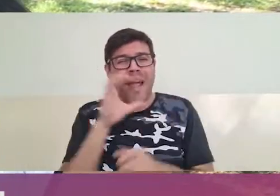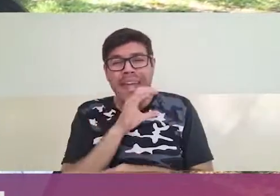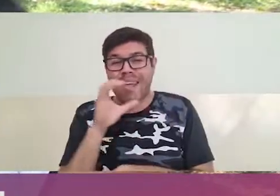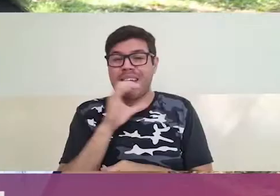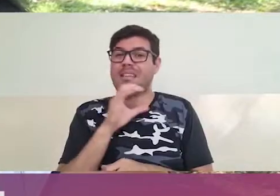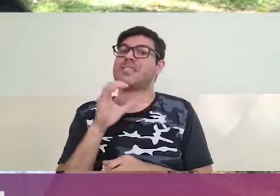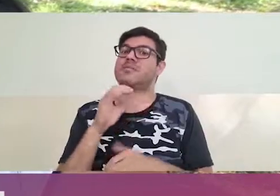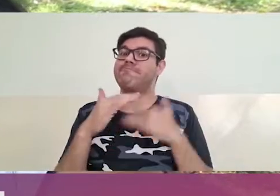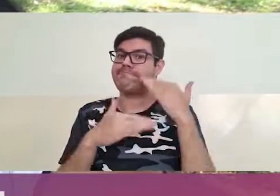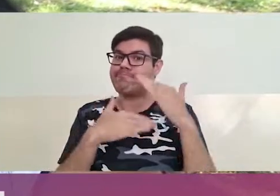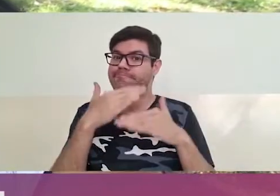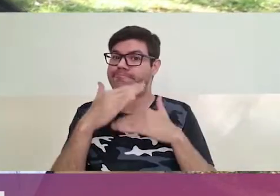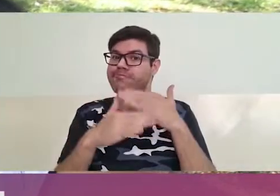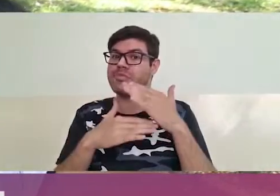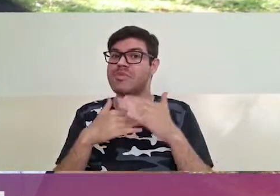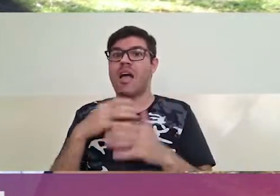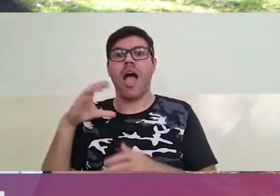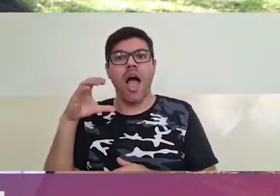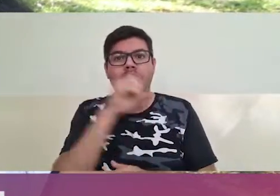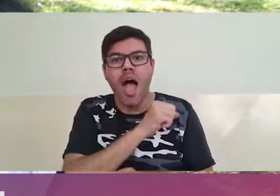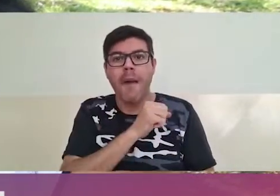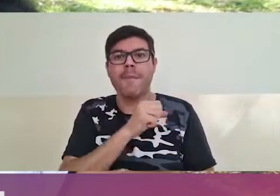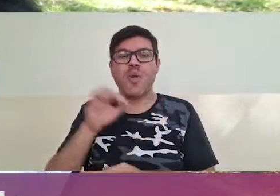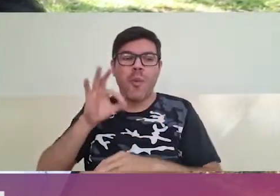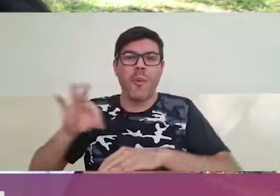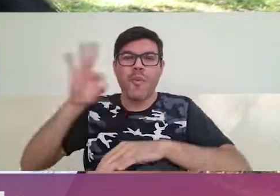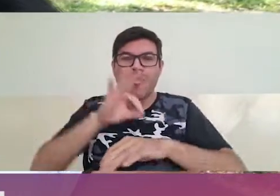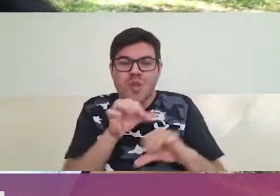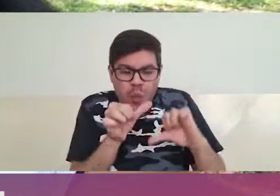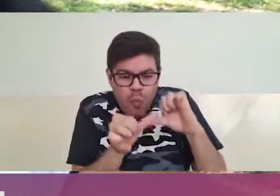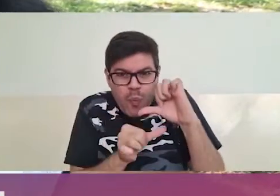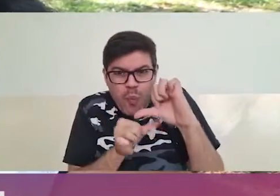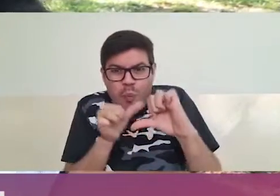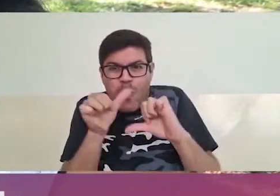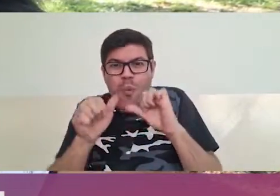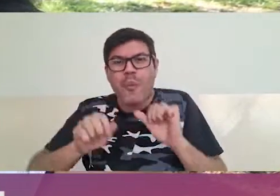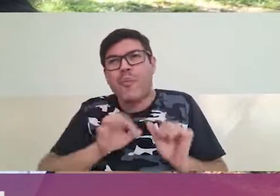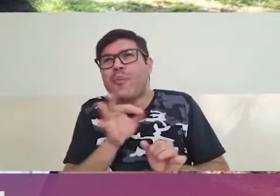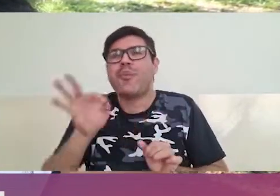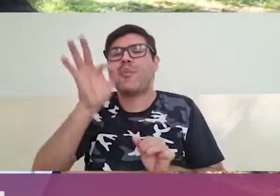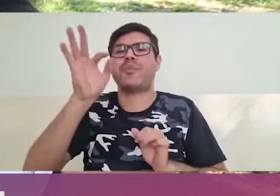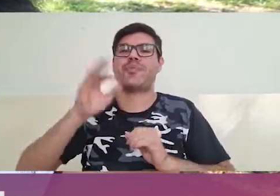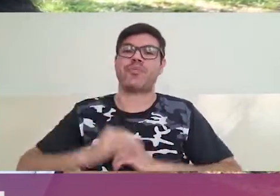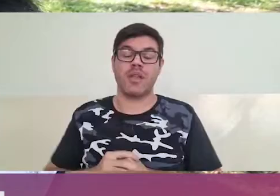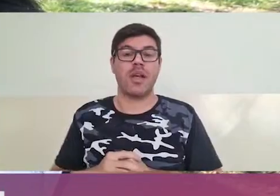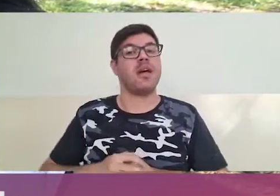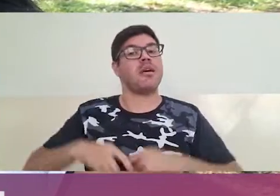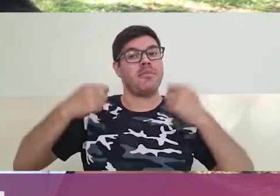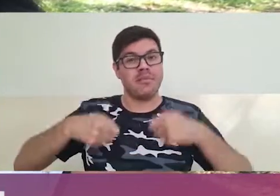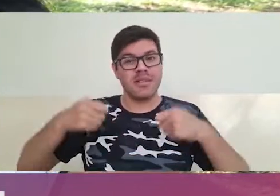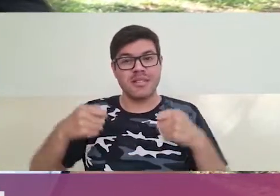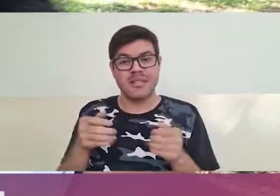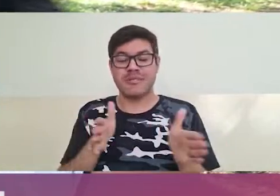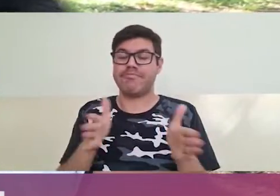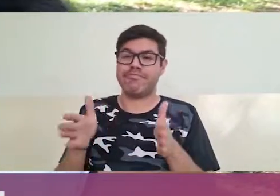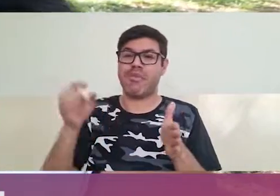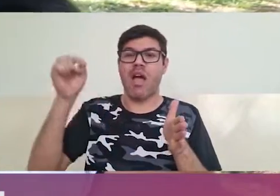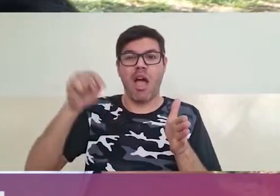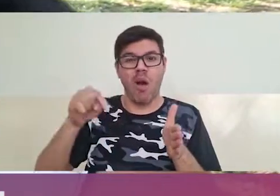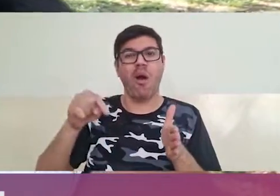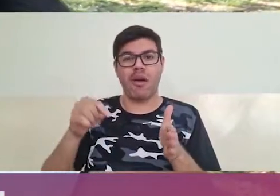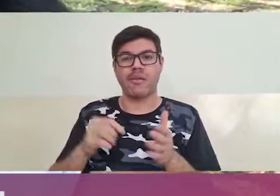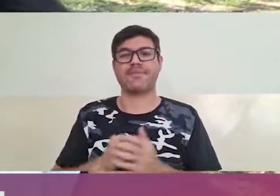aí acelera o processo do mosquito, né? Então agora vão chegando essas datas, assim,